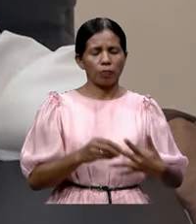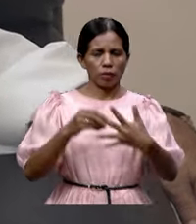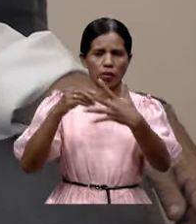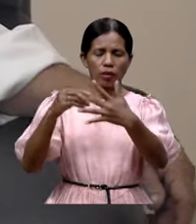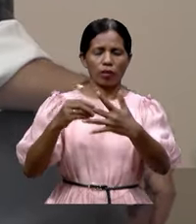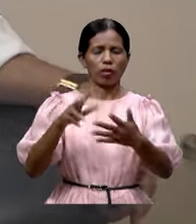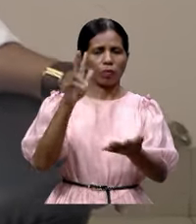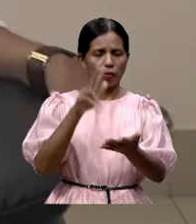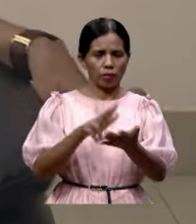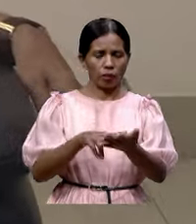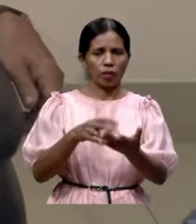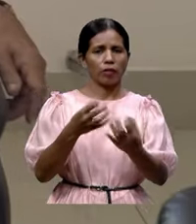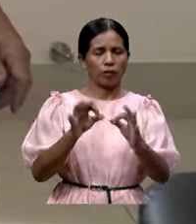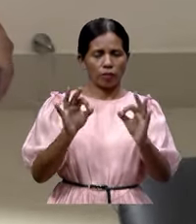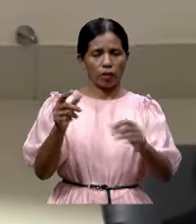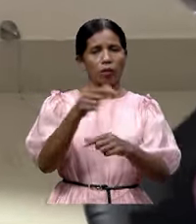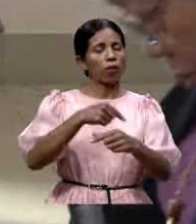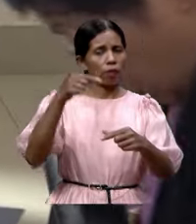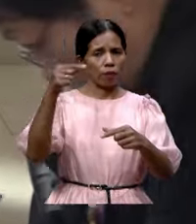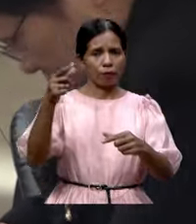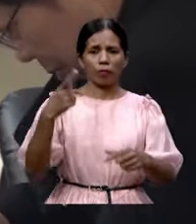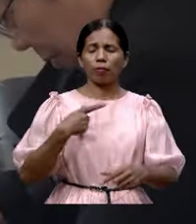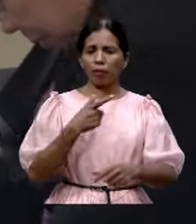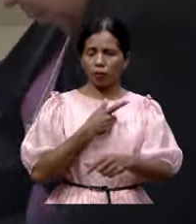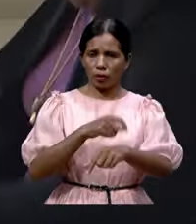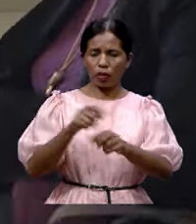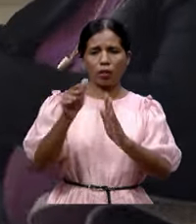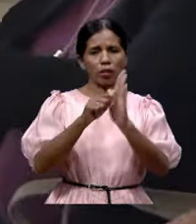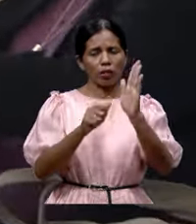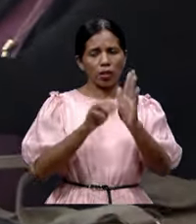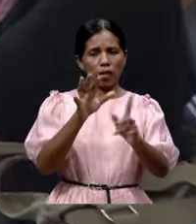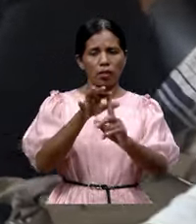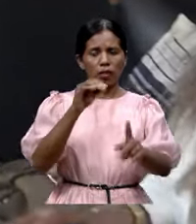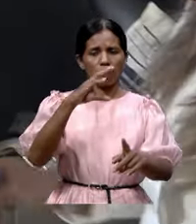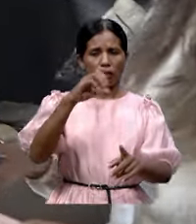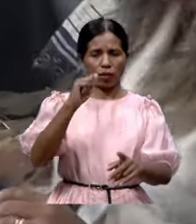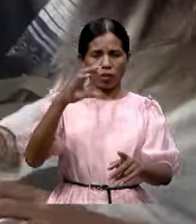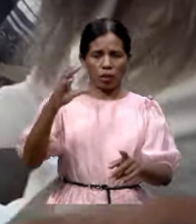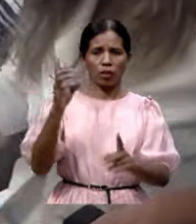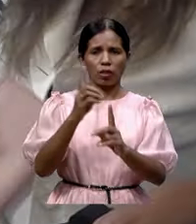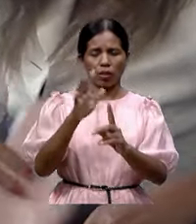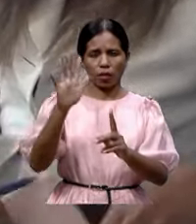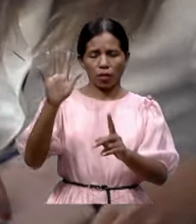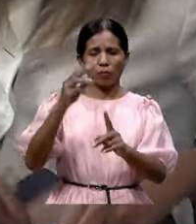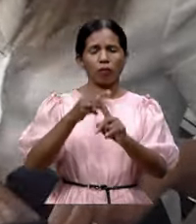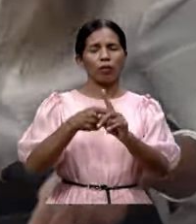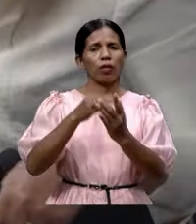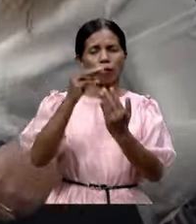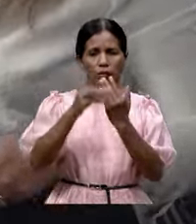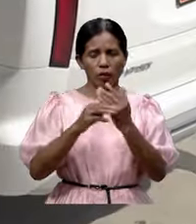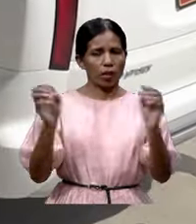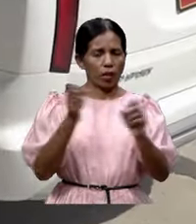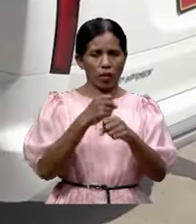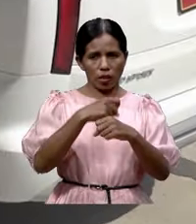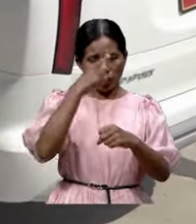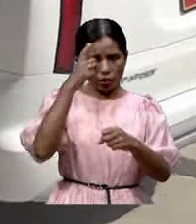mos aprovação final global. Antes ne Parlamento Nasional agenda ona eleição ba komisario kaknian ia lorong 5 fulan marsu, mai bela konsegue realiza